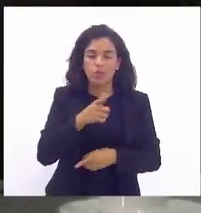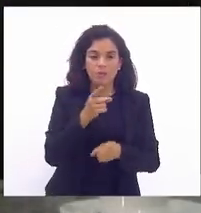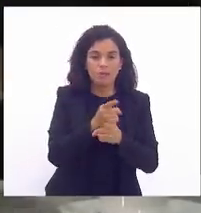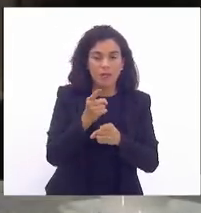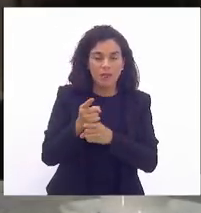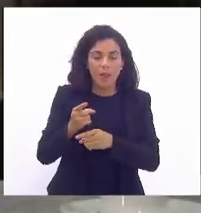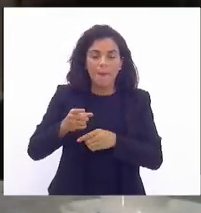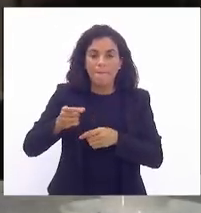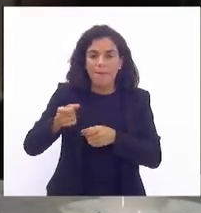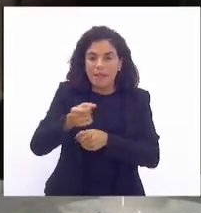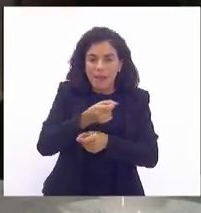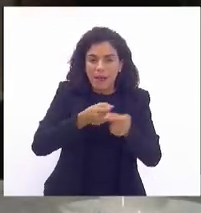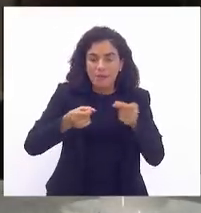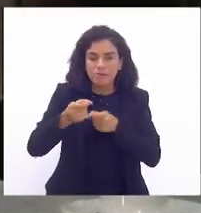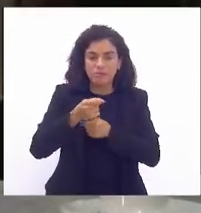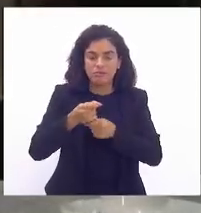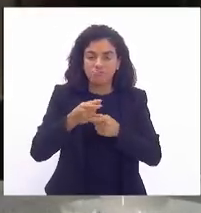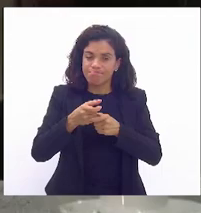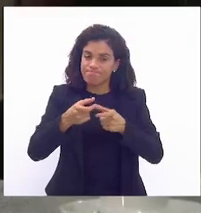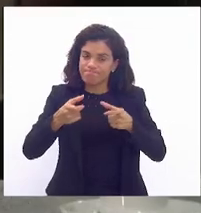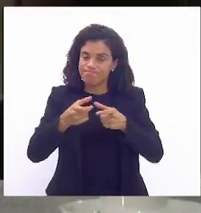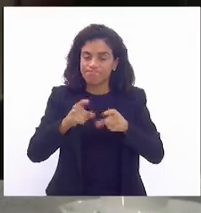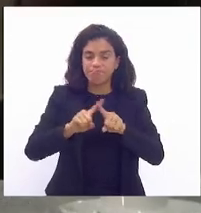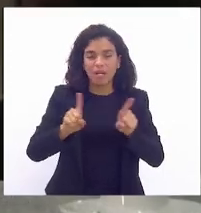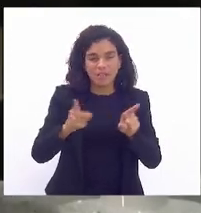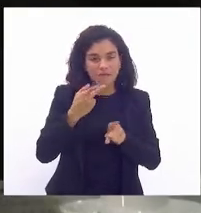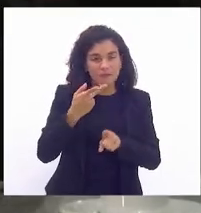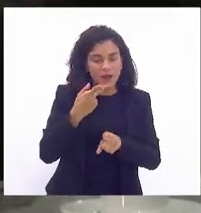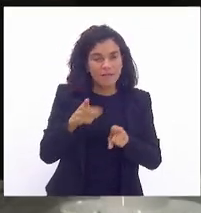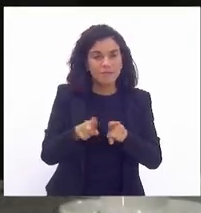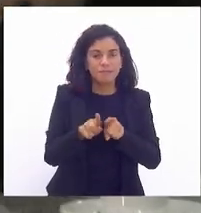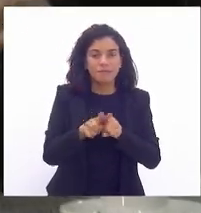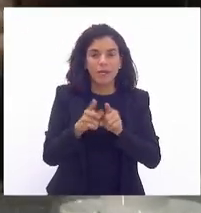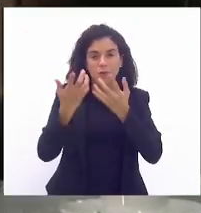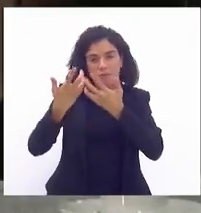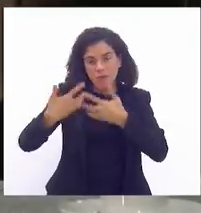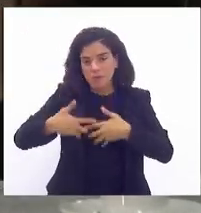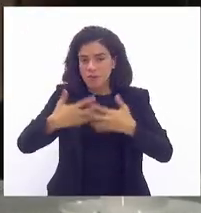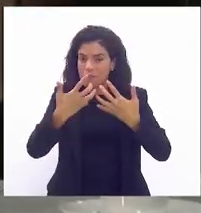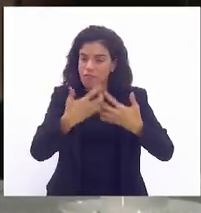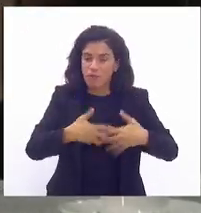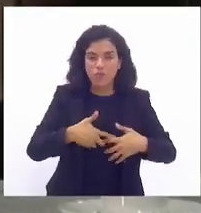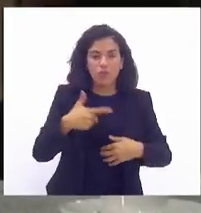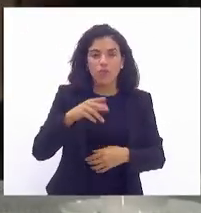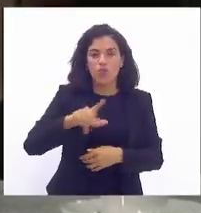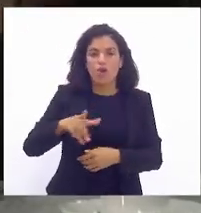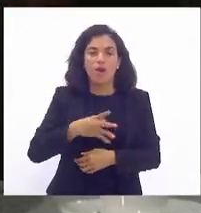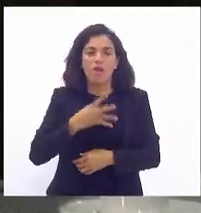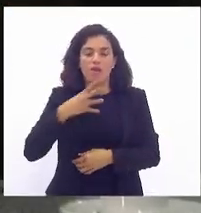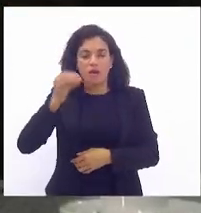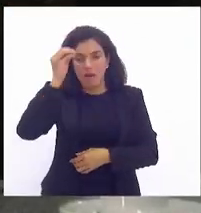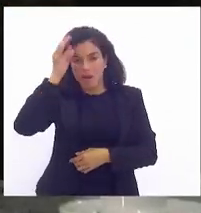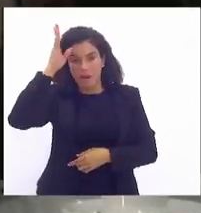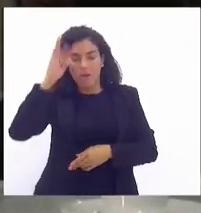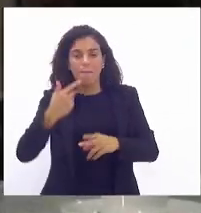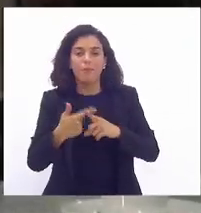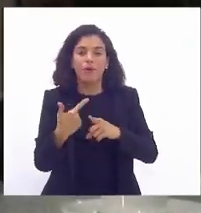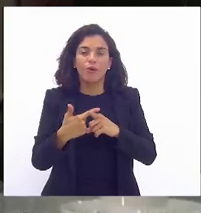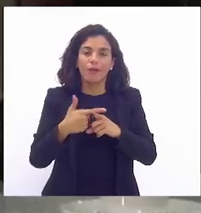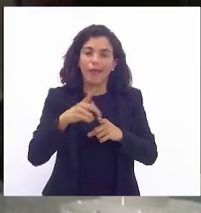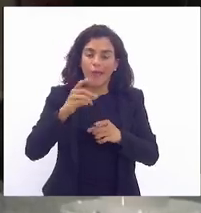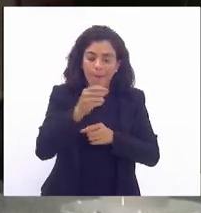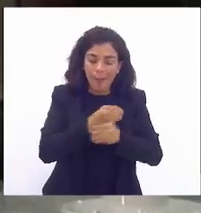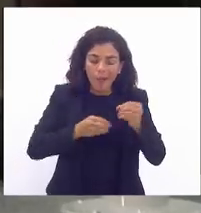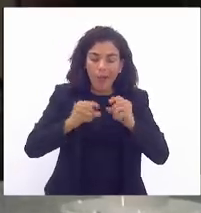maiores, mas eles ressaltam que os efeitos eles não são conhecidos, porque essas partículas podem se dissociar em